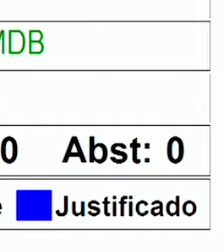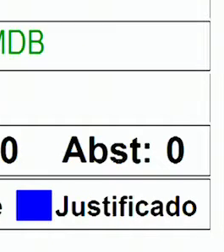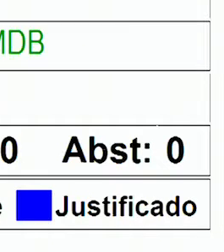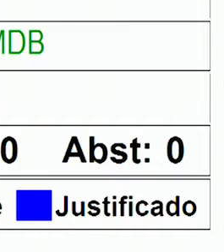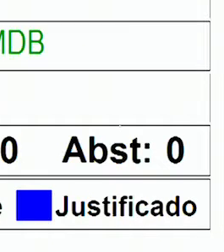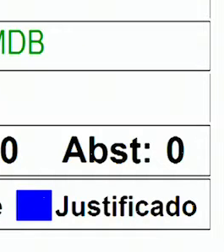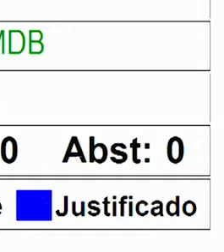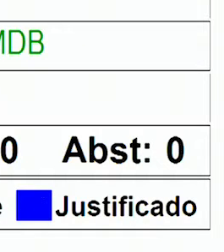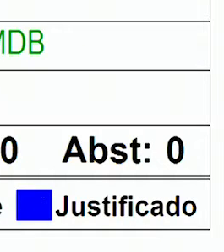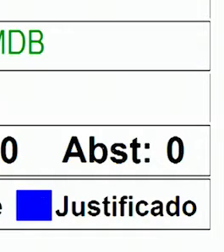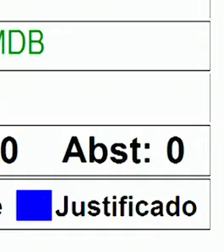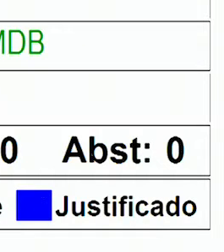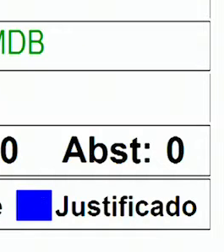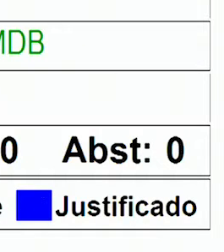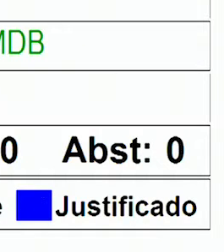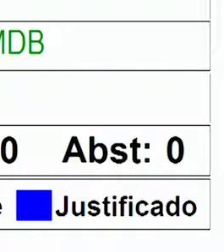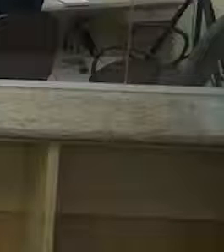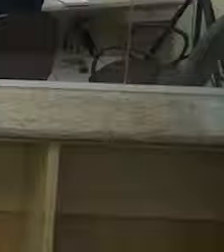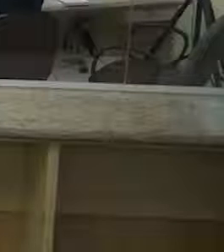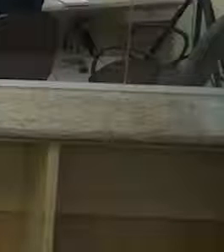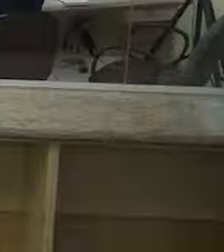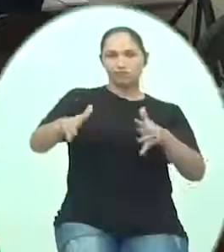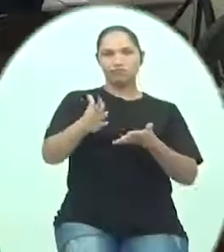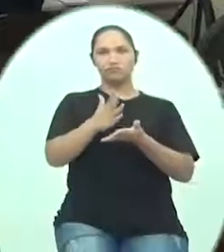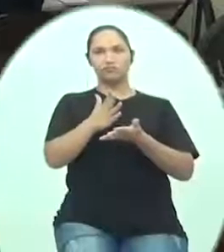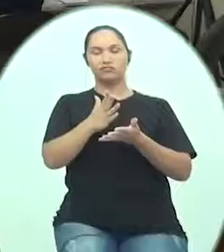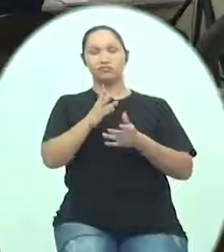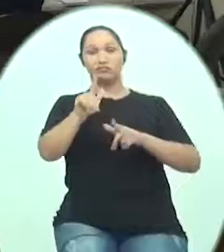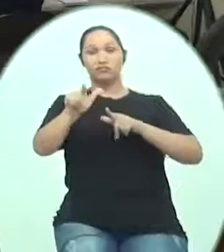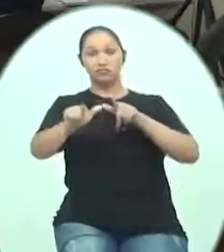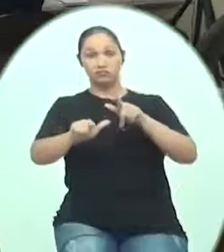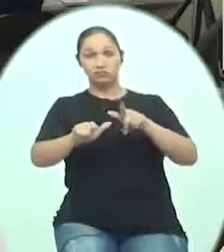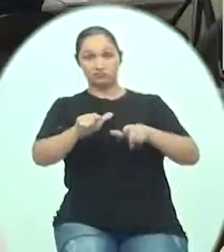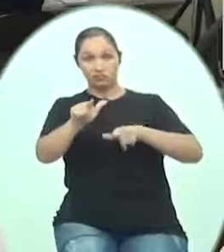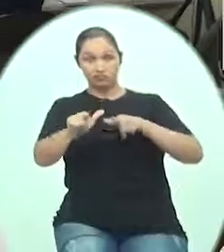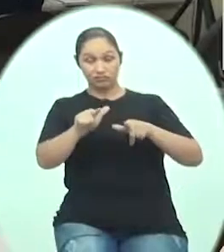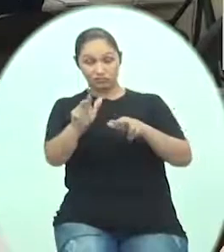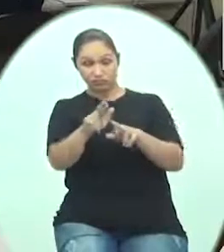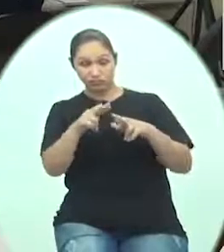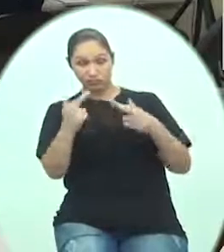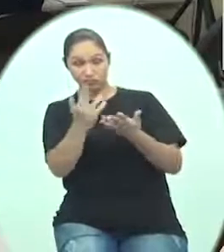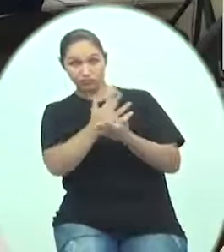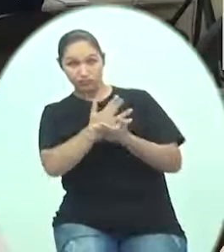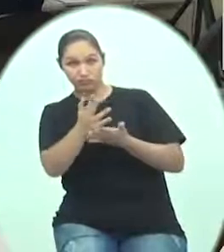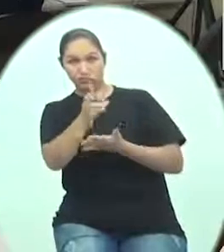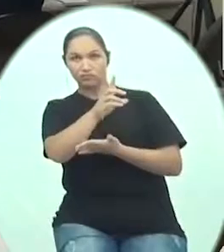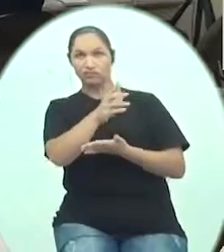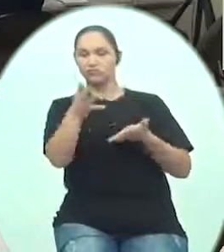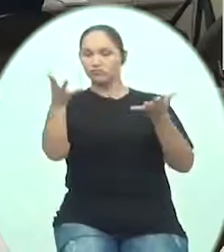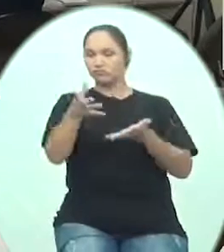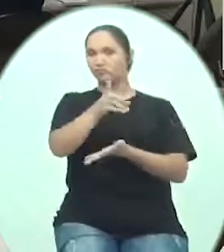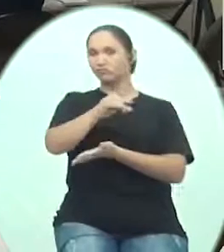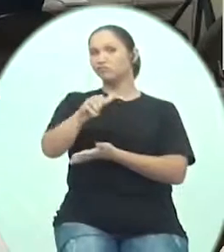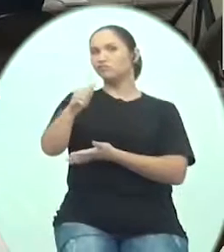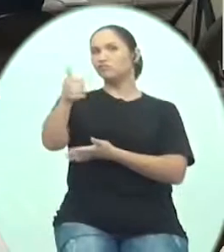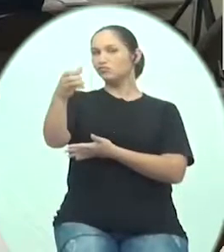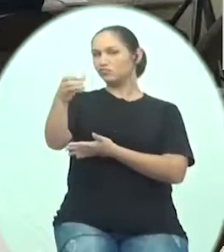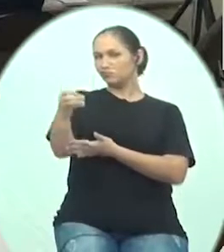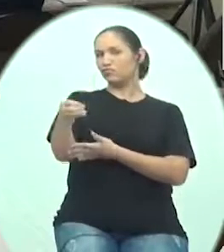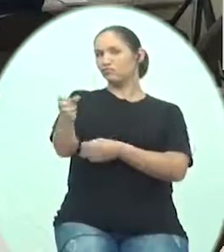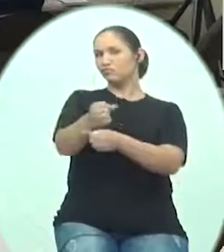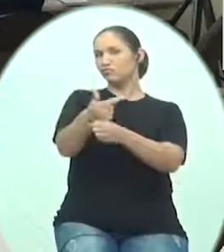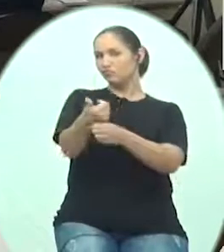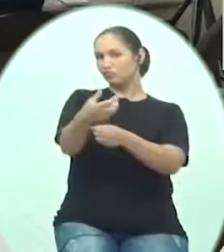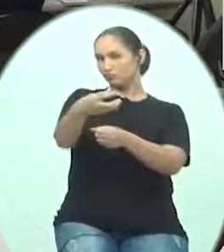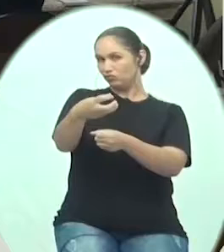havendo corum regimental e sobre a proteção de Deus iniciamos nesse dia 10 de fevereiro de 2020 segunda-feira os trabalhos da terceira